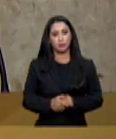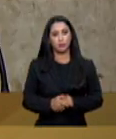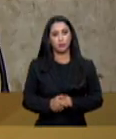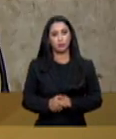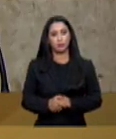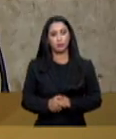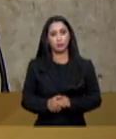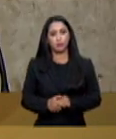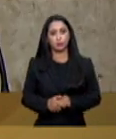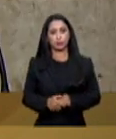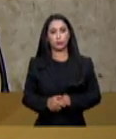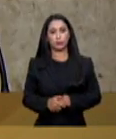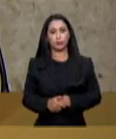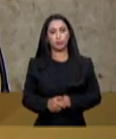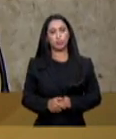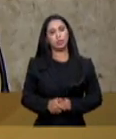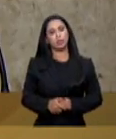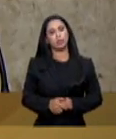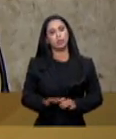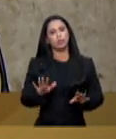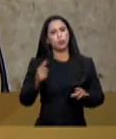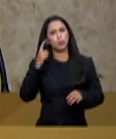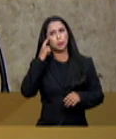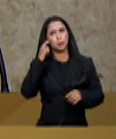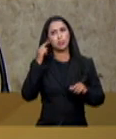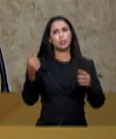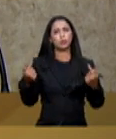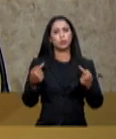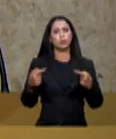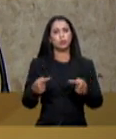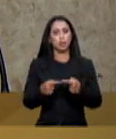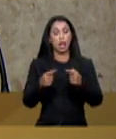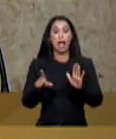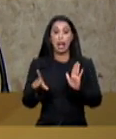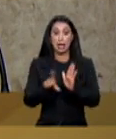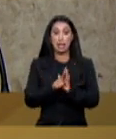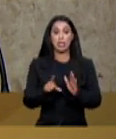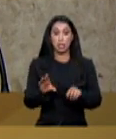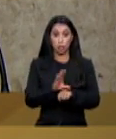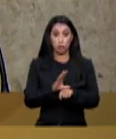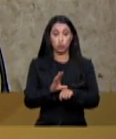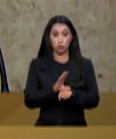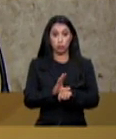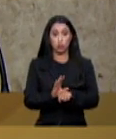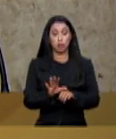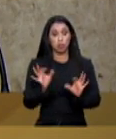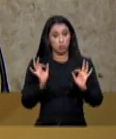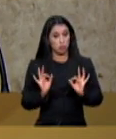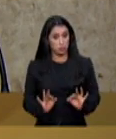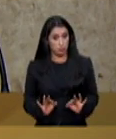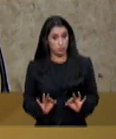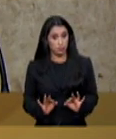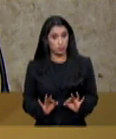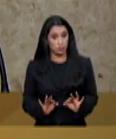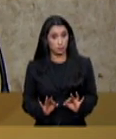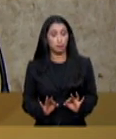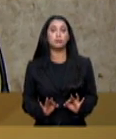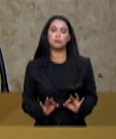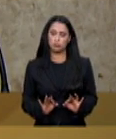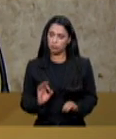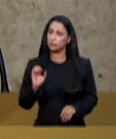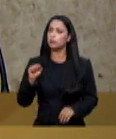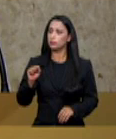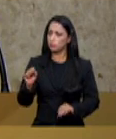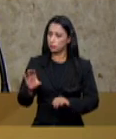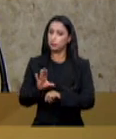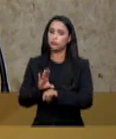Quer dizer, seria. Eu adiro, mas, presidente, acho que. Acho... A lei é constitucional. Chegou-se a essa conclusão. A lei é constitucional. É constitucional.